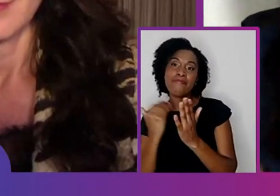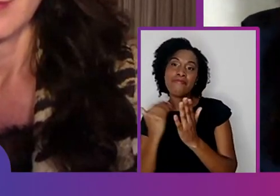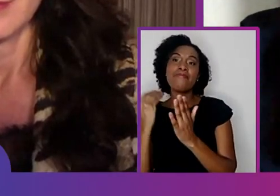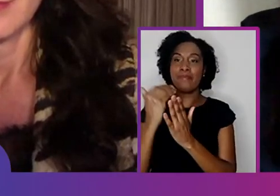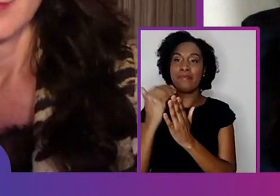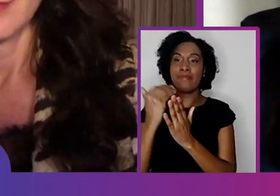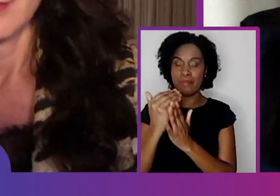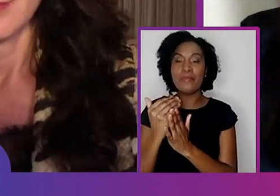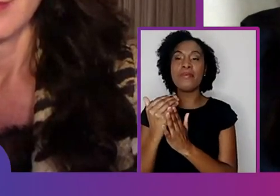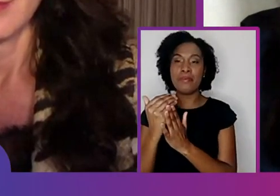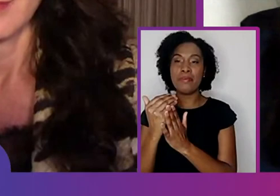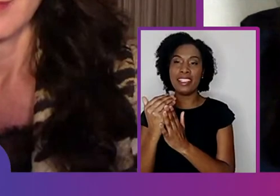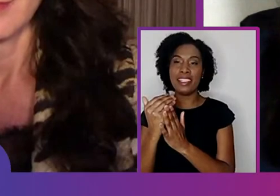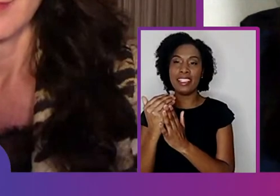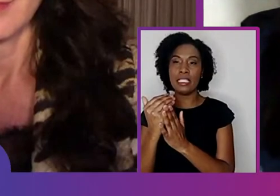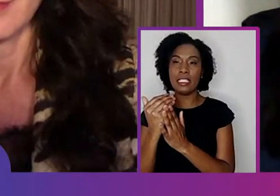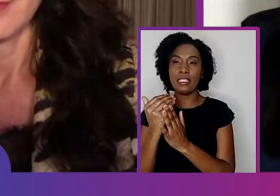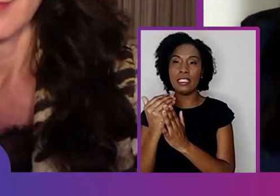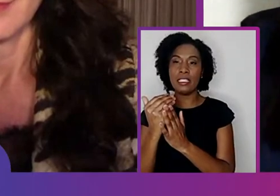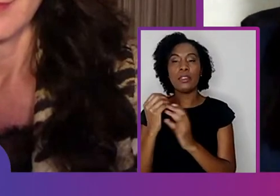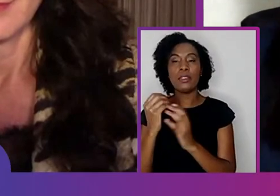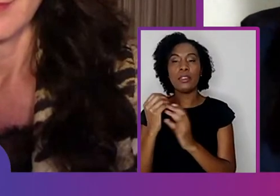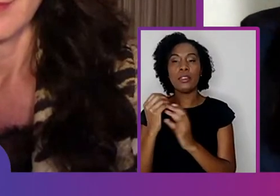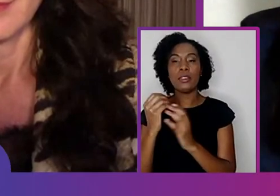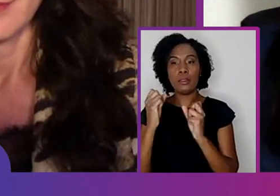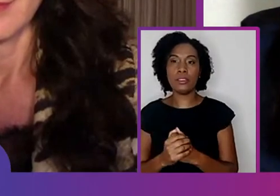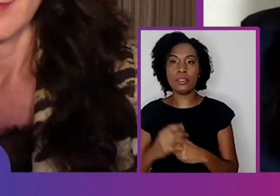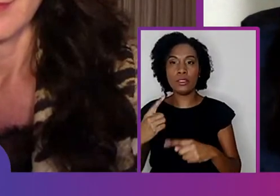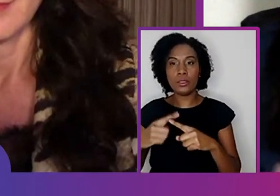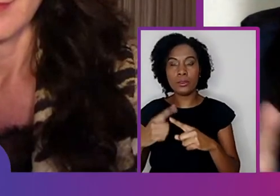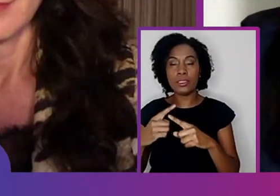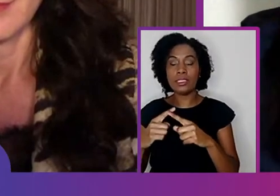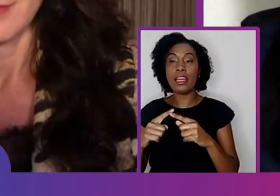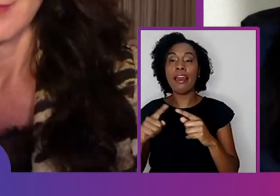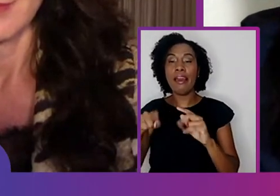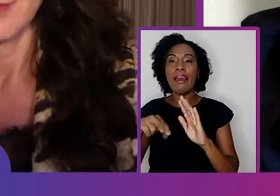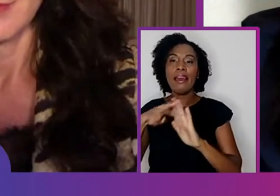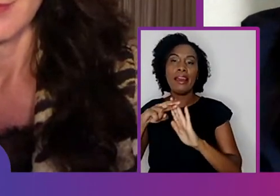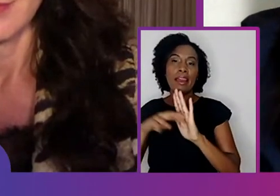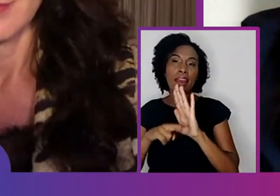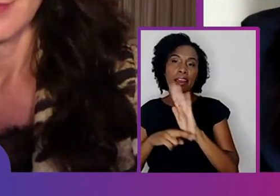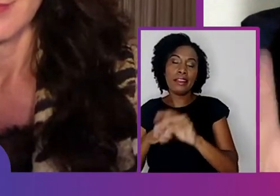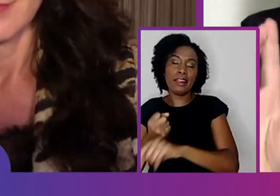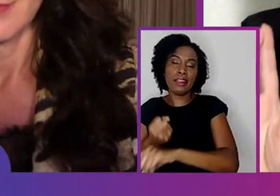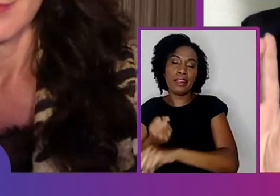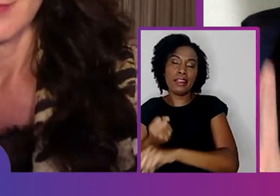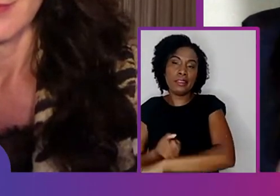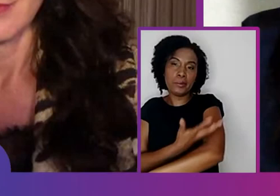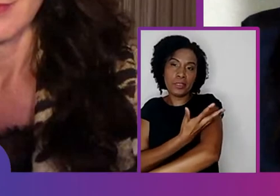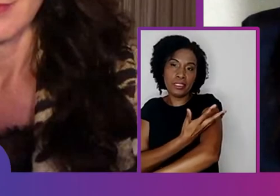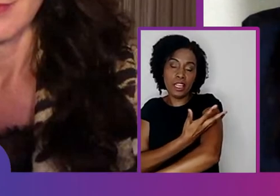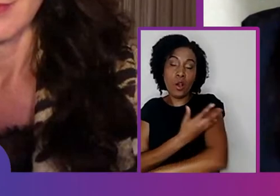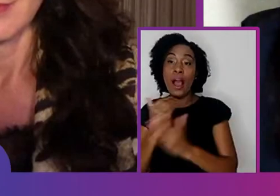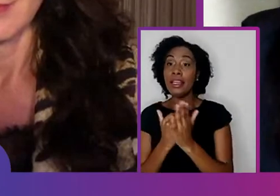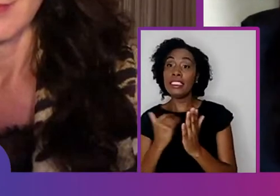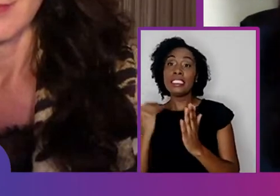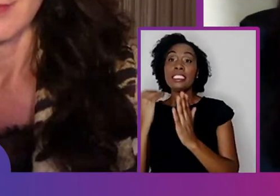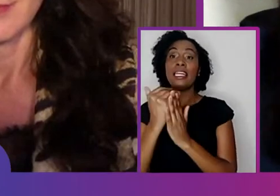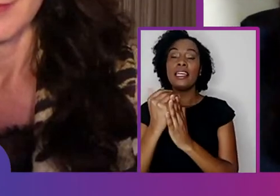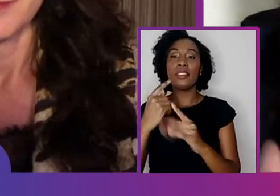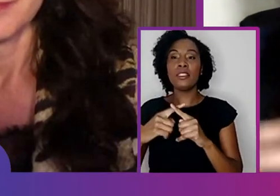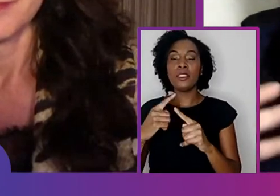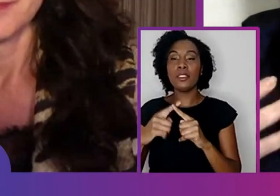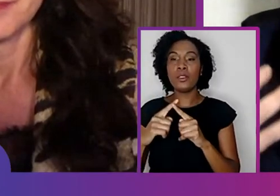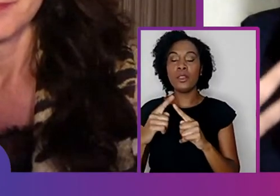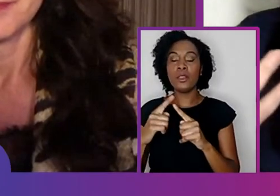até do que o real, porque essa é uma outra propriedade do sistema emocional: ele exagera para não correr o risco de subnotificar, vamos dizer